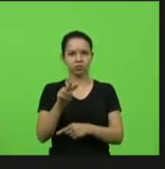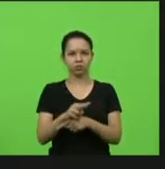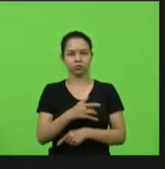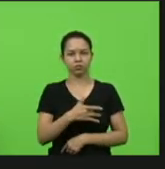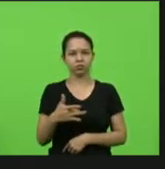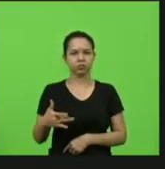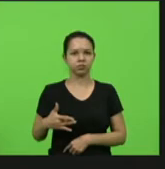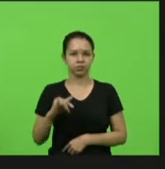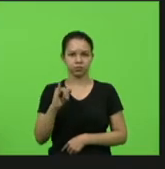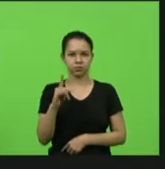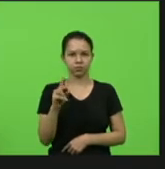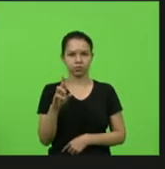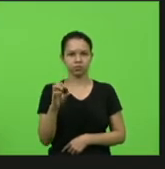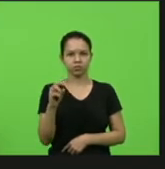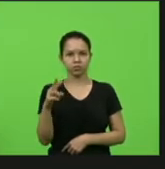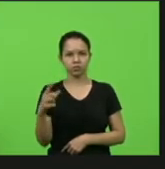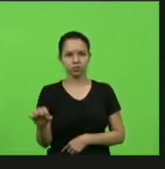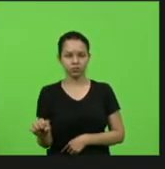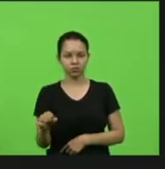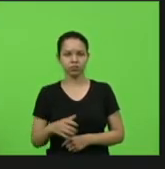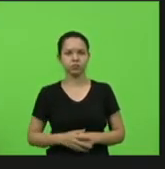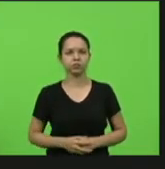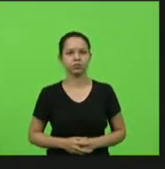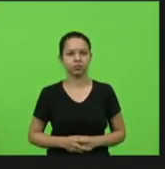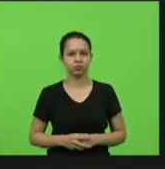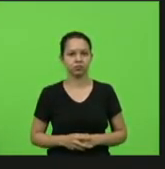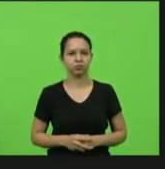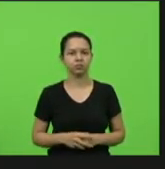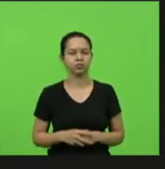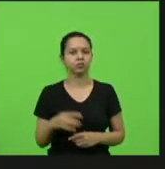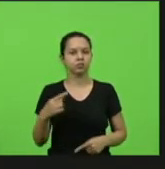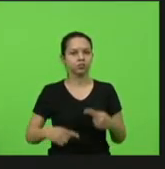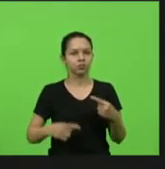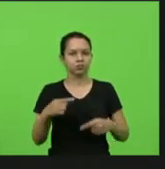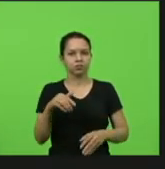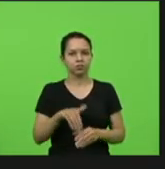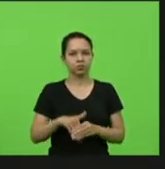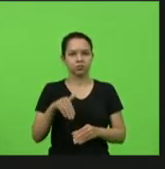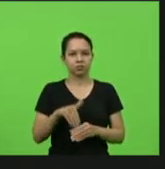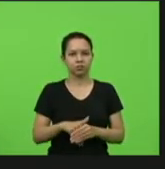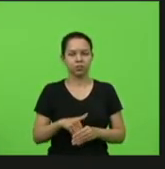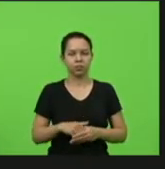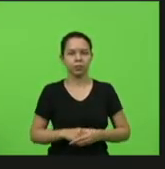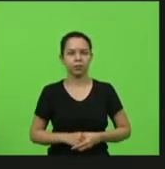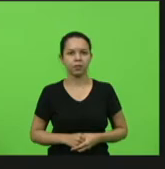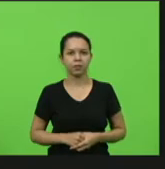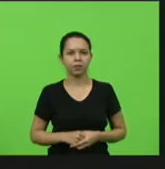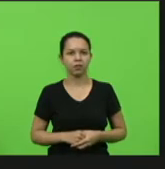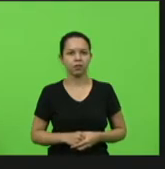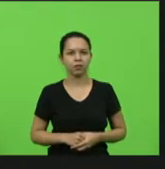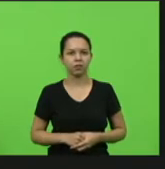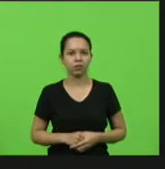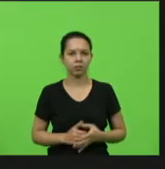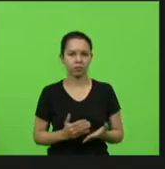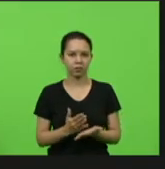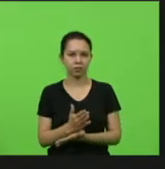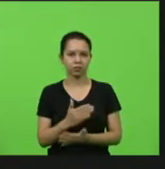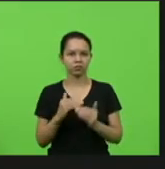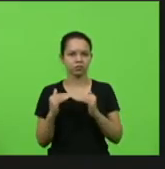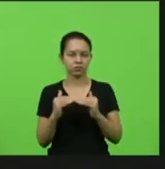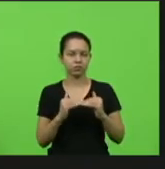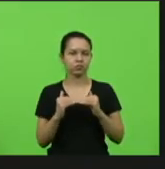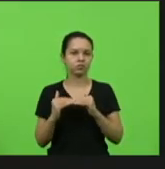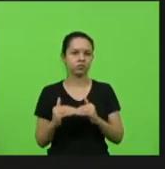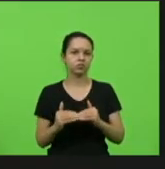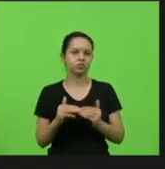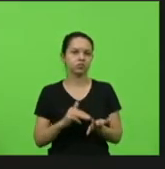serviços prestados, em discussão. Não havendo quem queira discutir, em votação. Deputados que aprovam, permaneçam como se encontra. Aprovado por unanimidade.